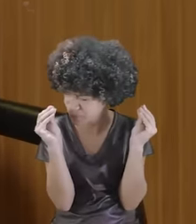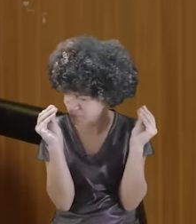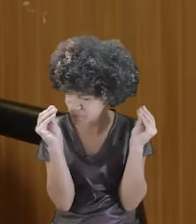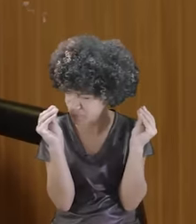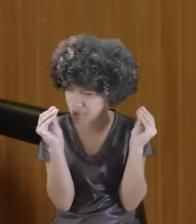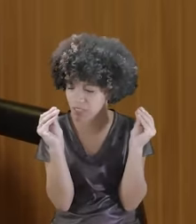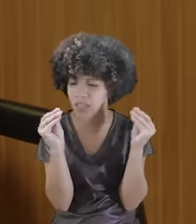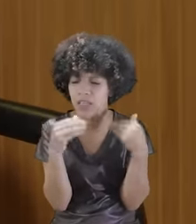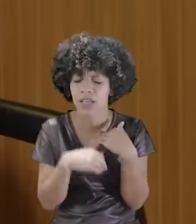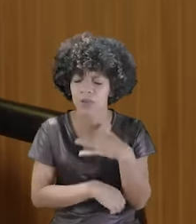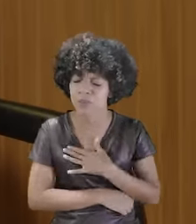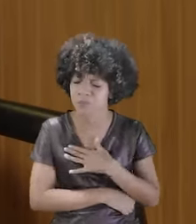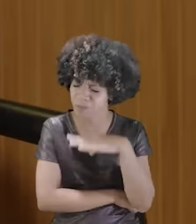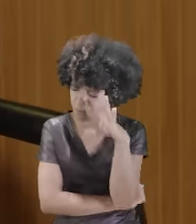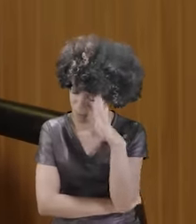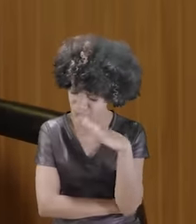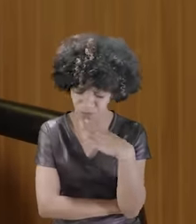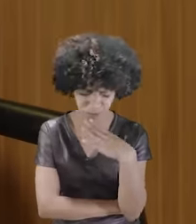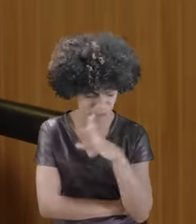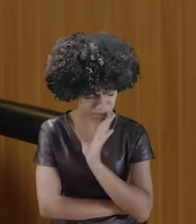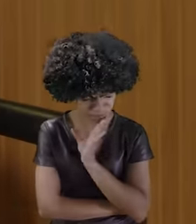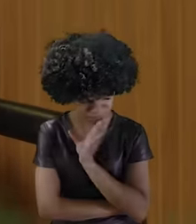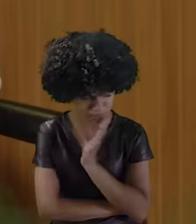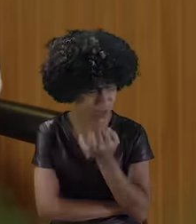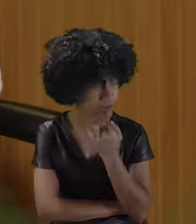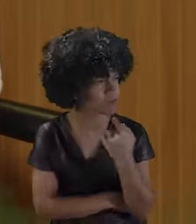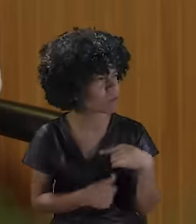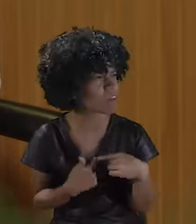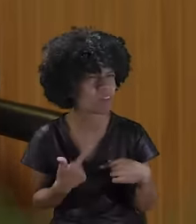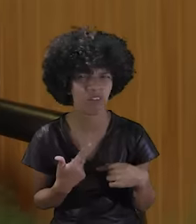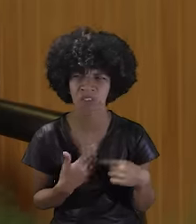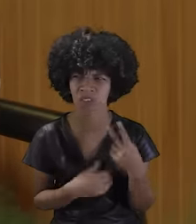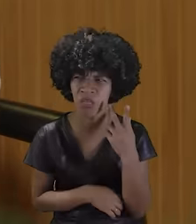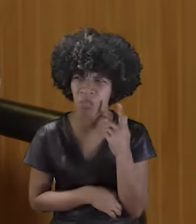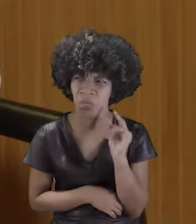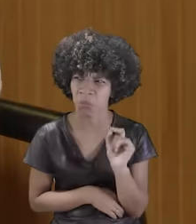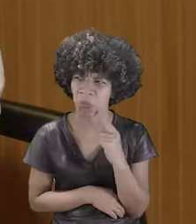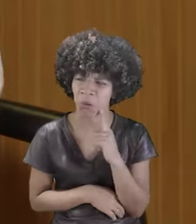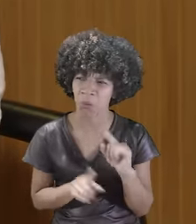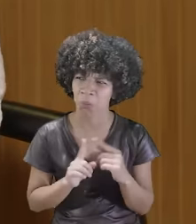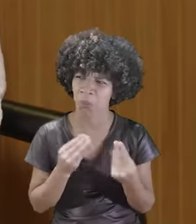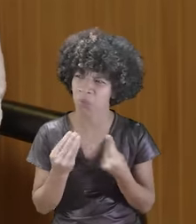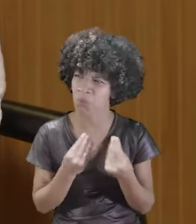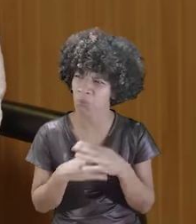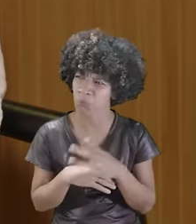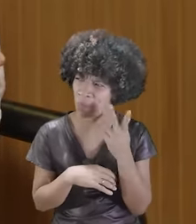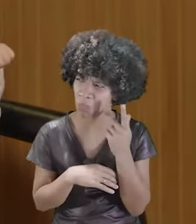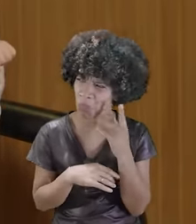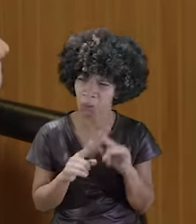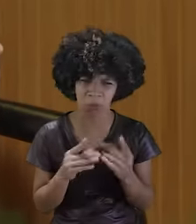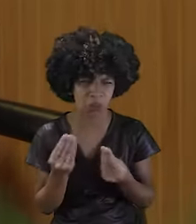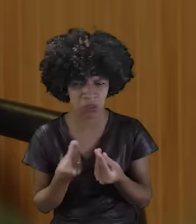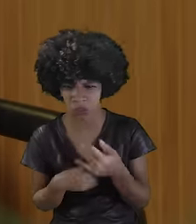aí fiquei conversando e o sozinhas mesmo assim será isso assim meu irmão mas como ele está vivendo assim